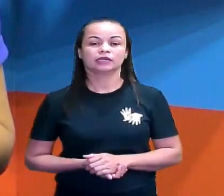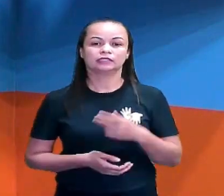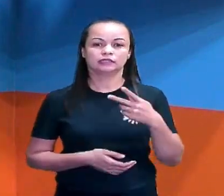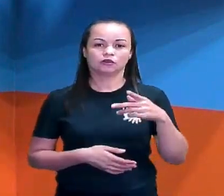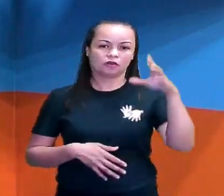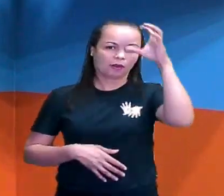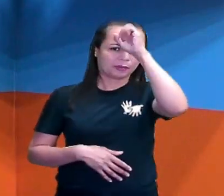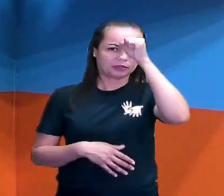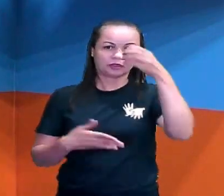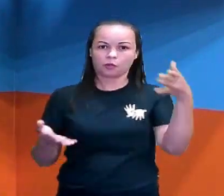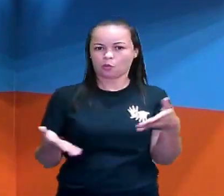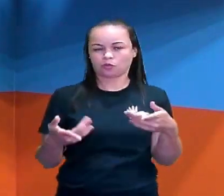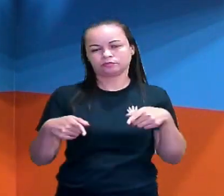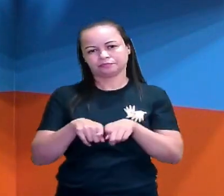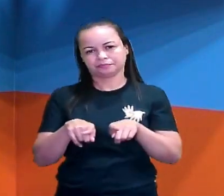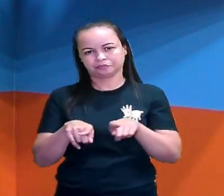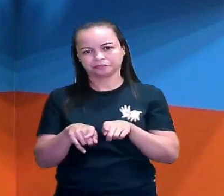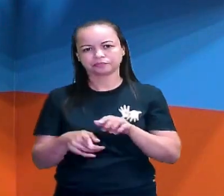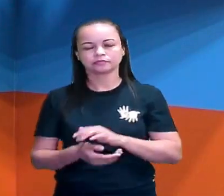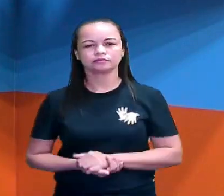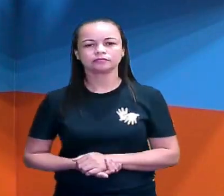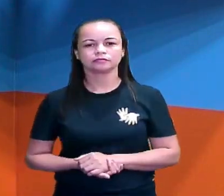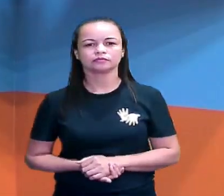isso hoje também. Então, vamos lá.